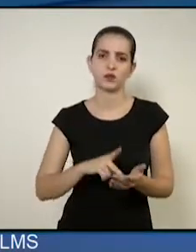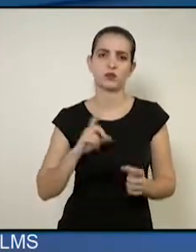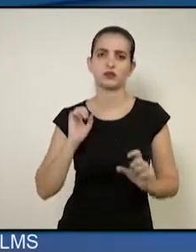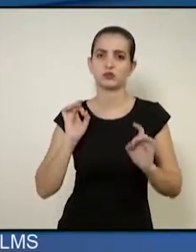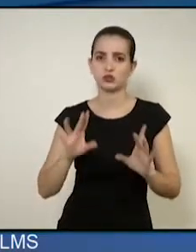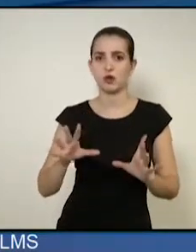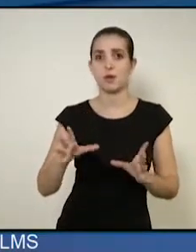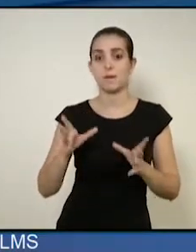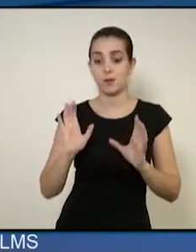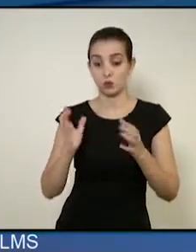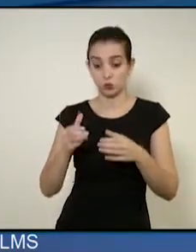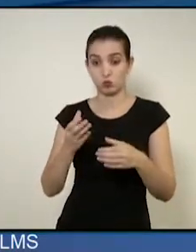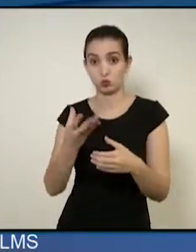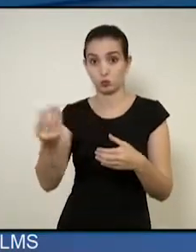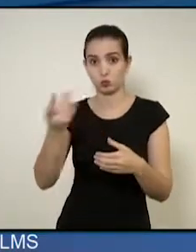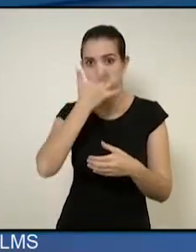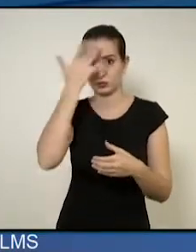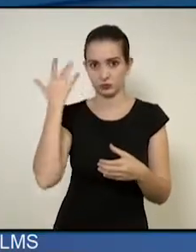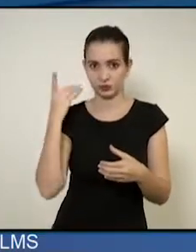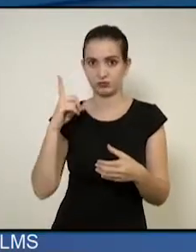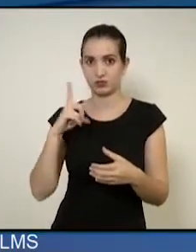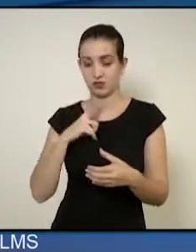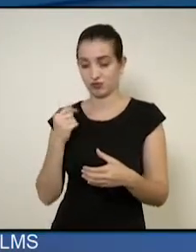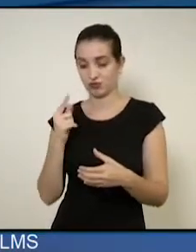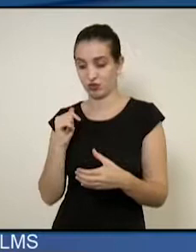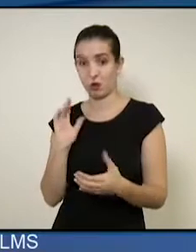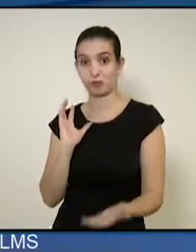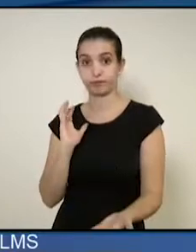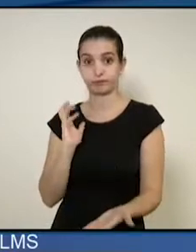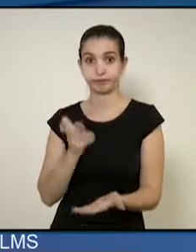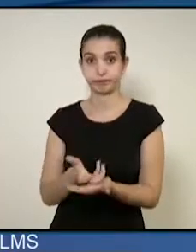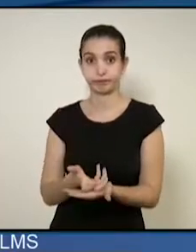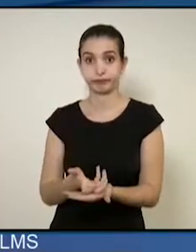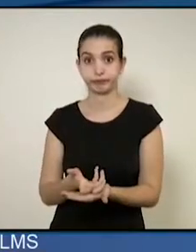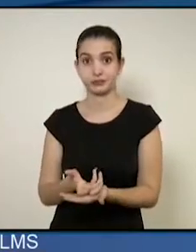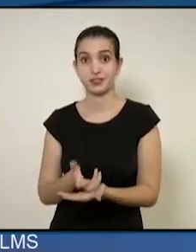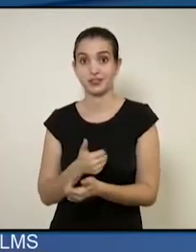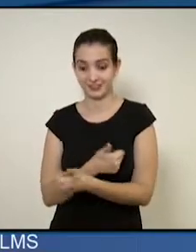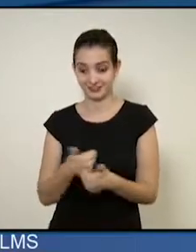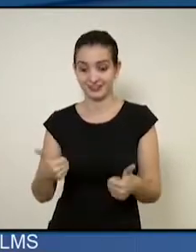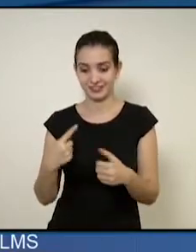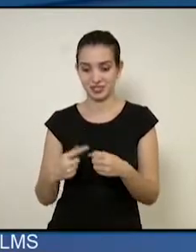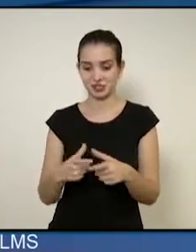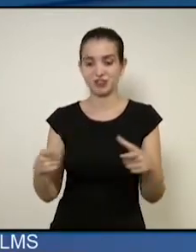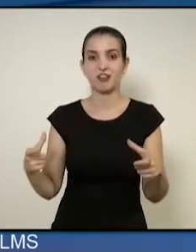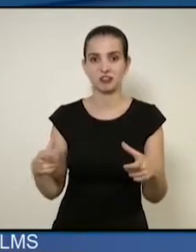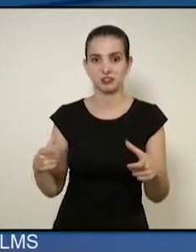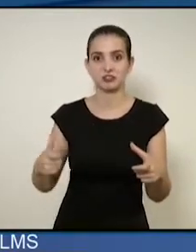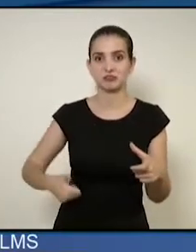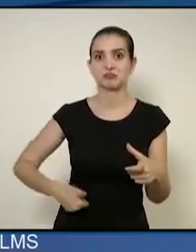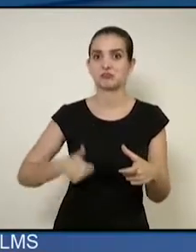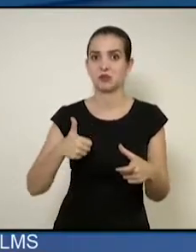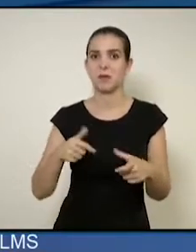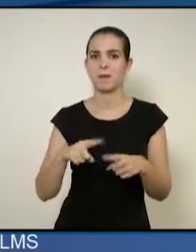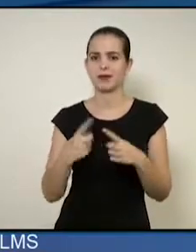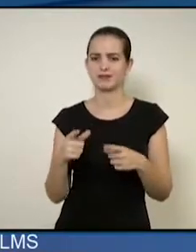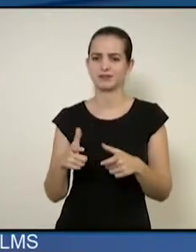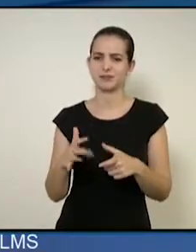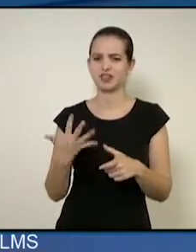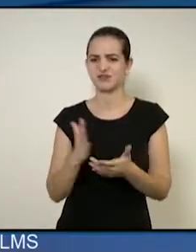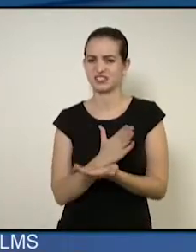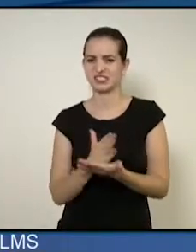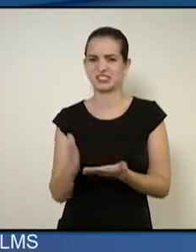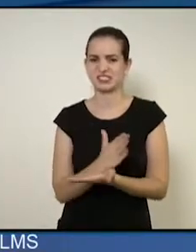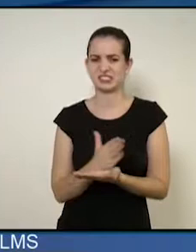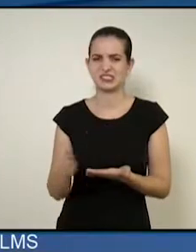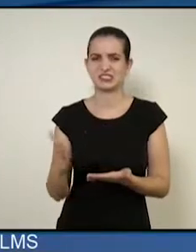os grandes aglomerados, prestam um serviço de péssima qualidade, mesmo nos grandes aglomerados, e nas nossas